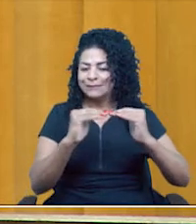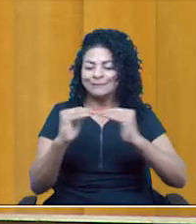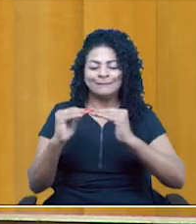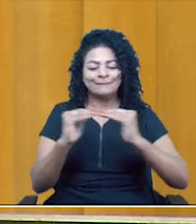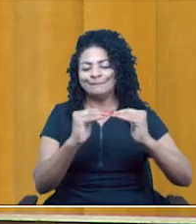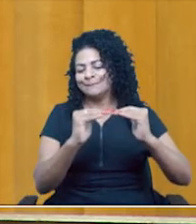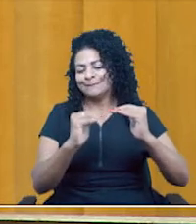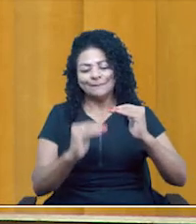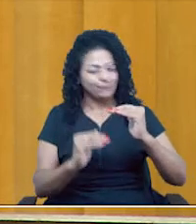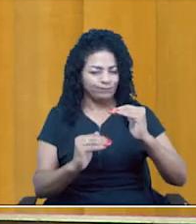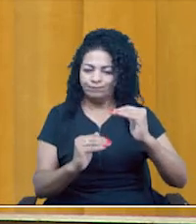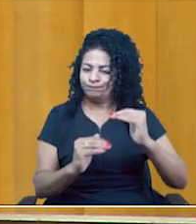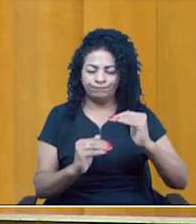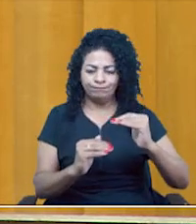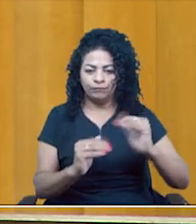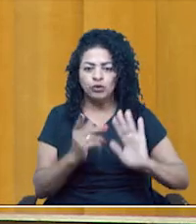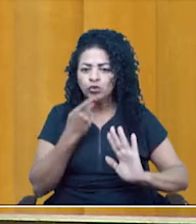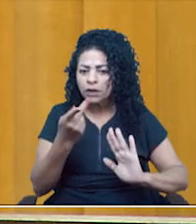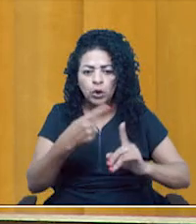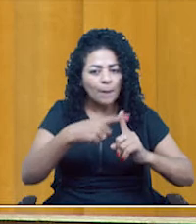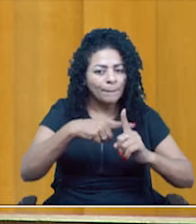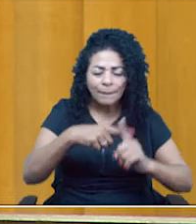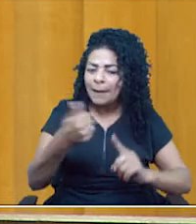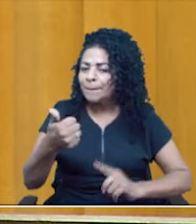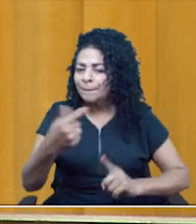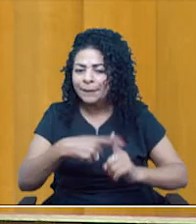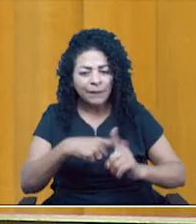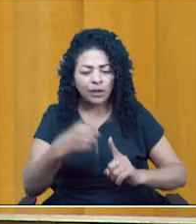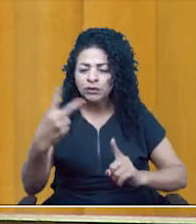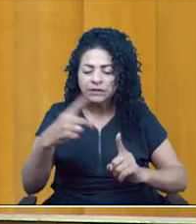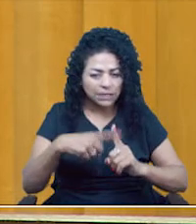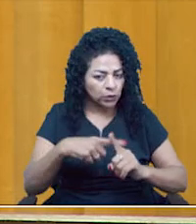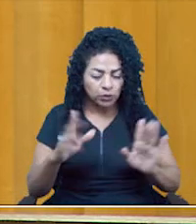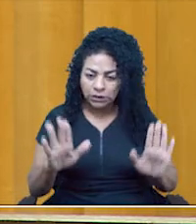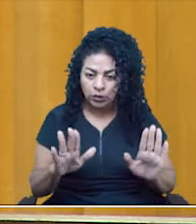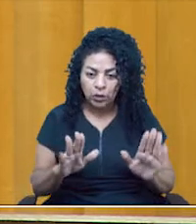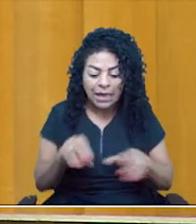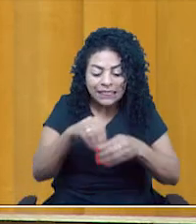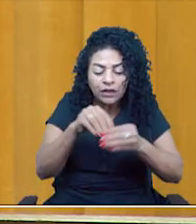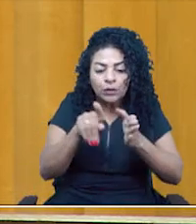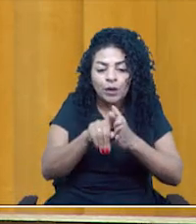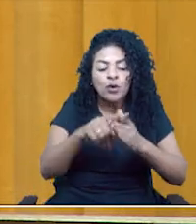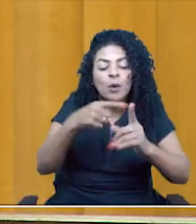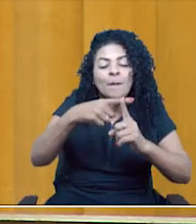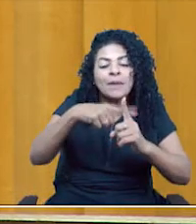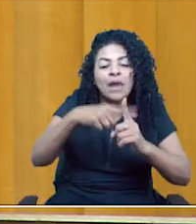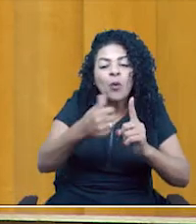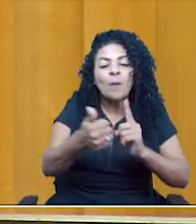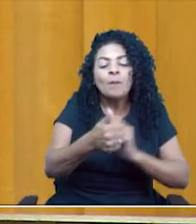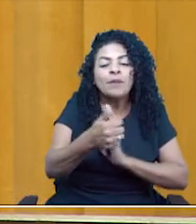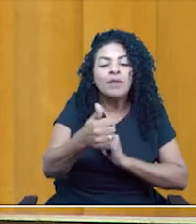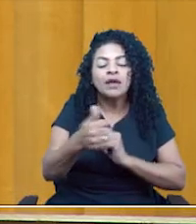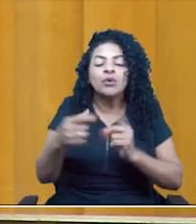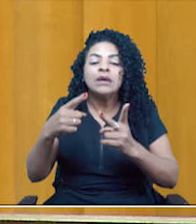de primeiro grau com segundo grau, eu digo dentro do primeiro grau. Dentro do segundo grau. Dentre servidores do primeiro